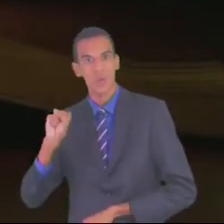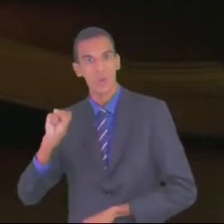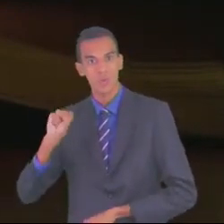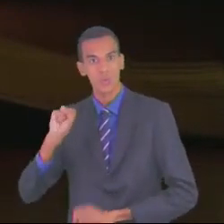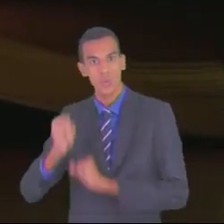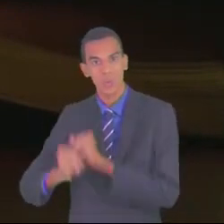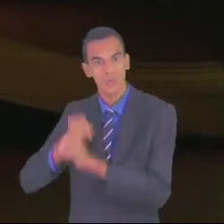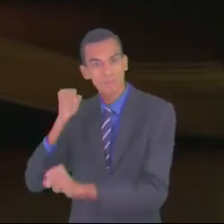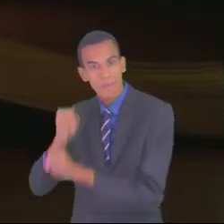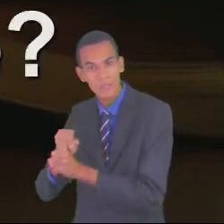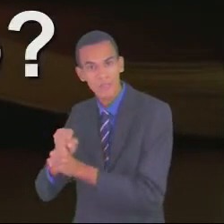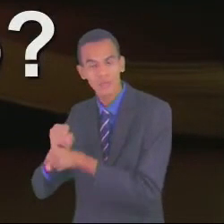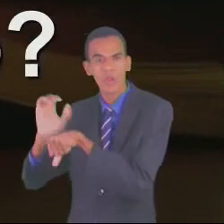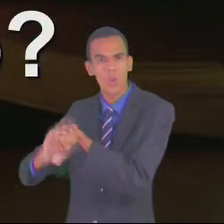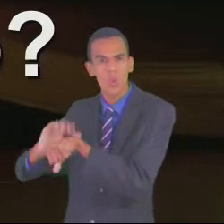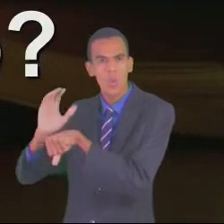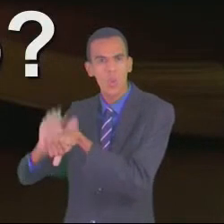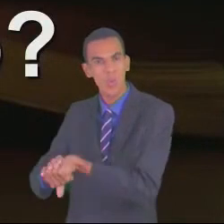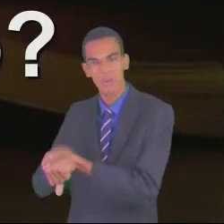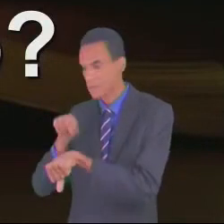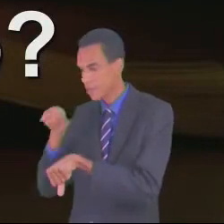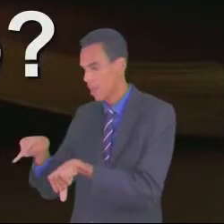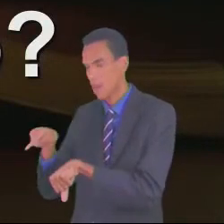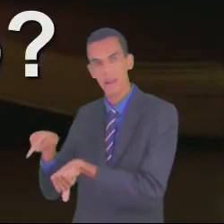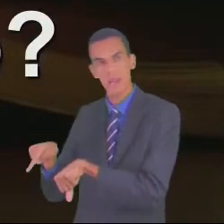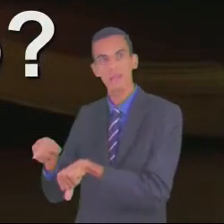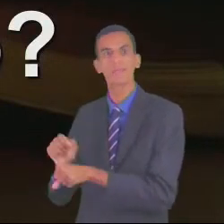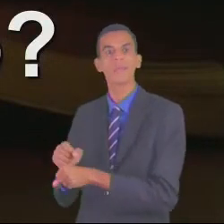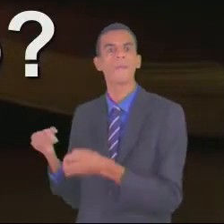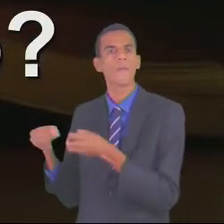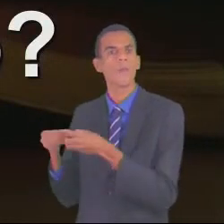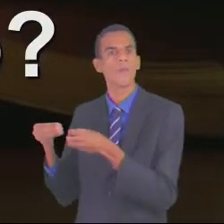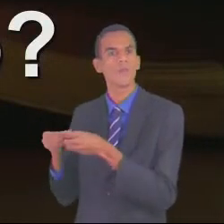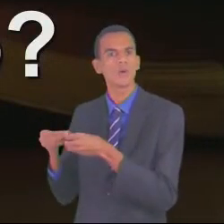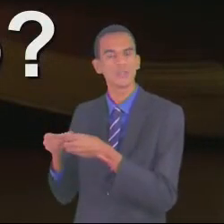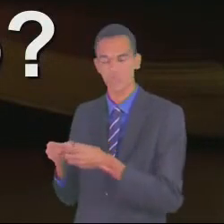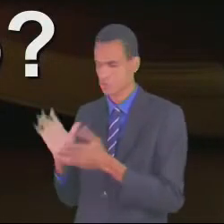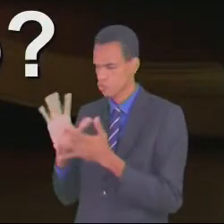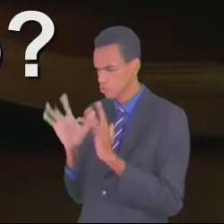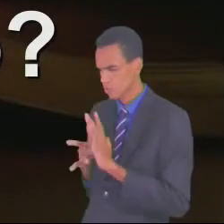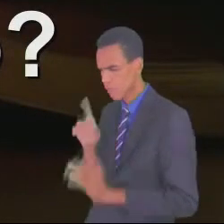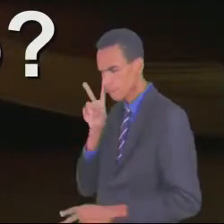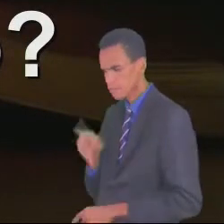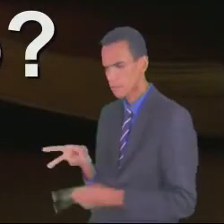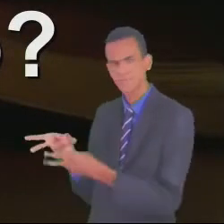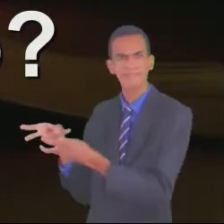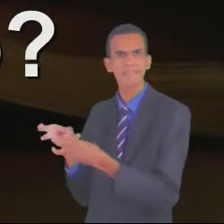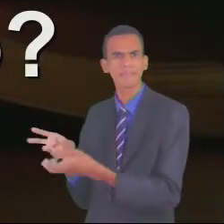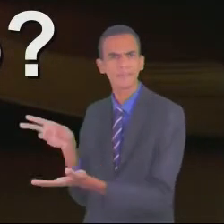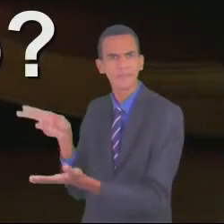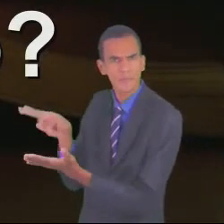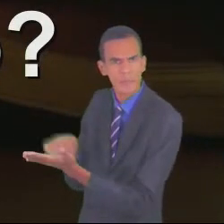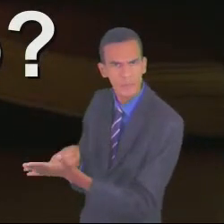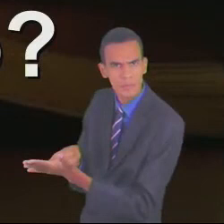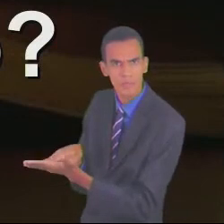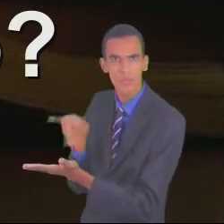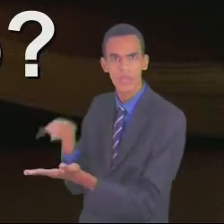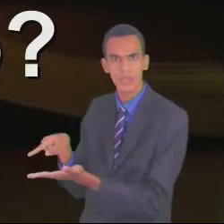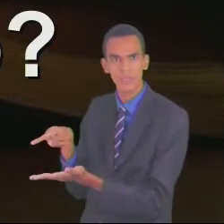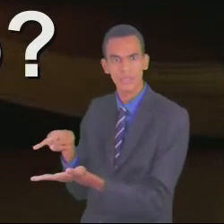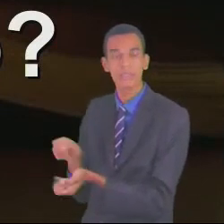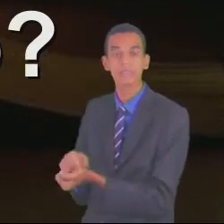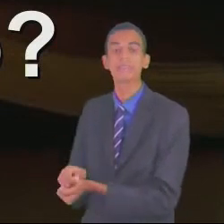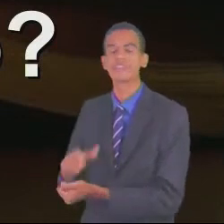achava enfermo. E Jesus, vendo este deitado e sabendo que estava